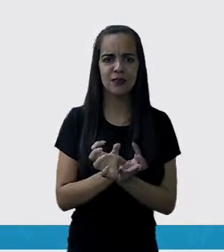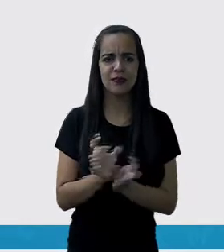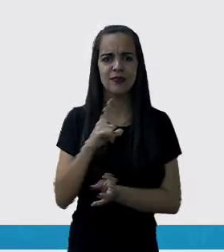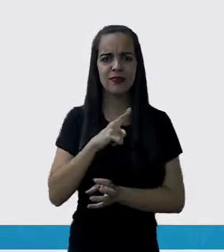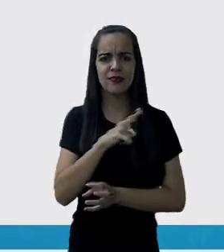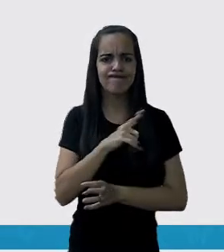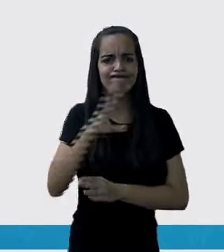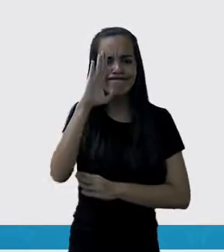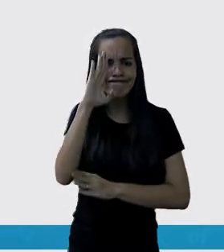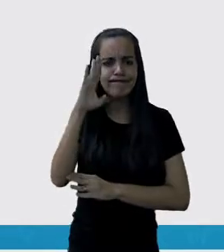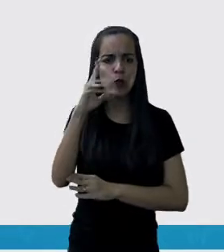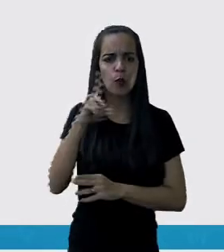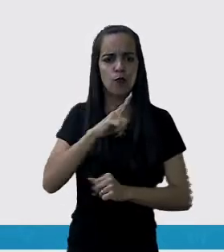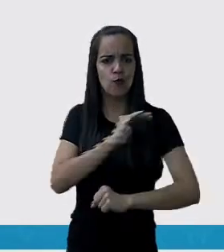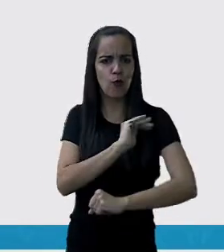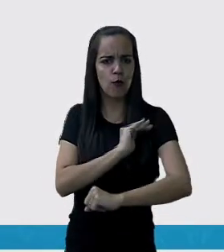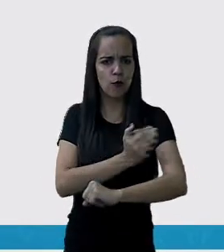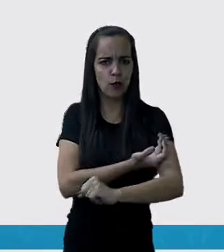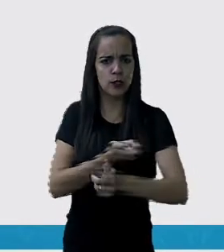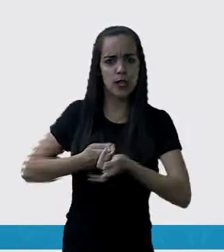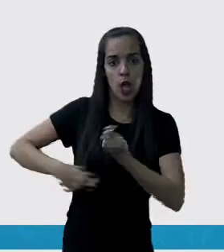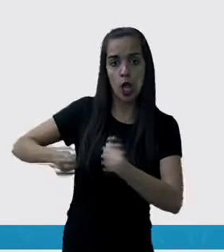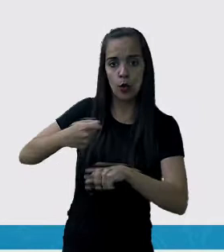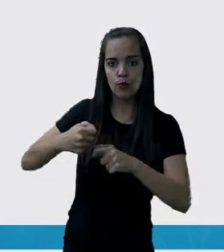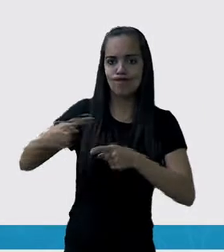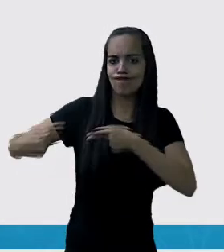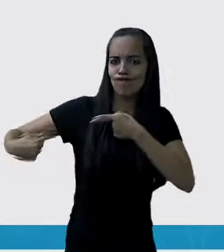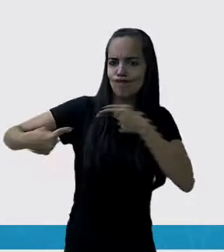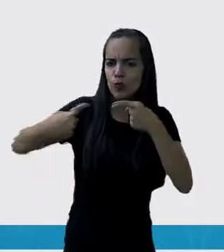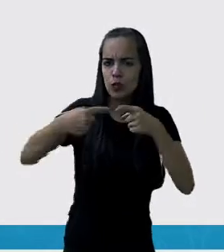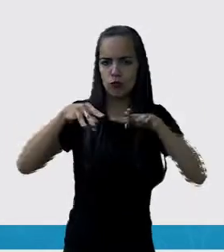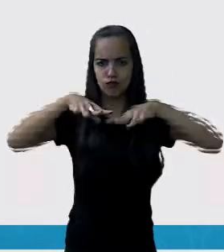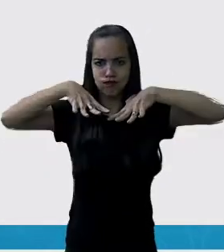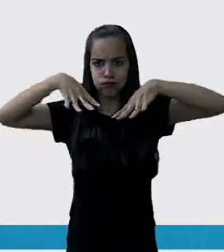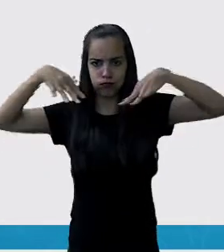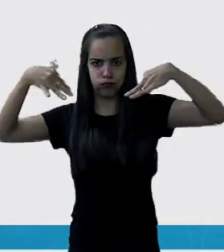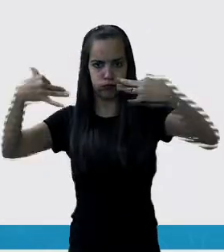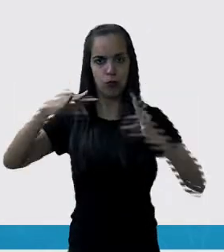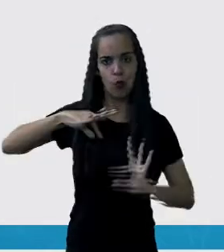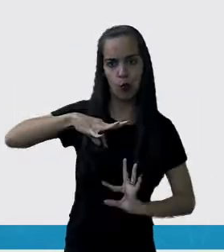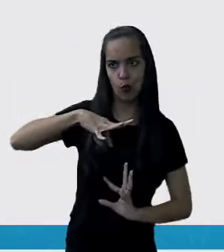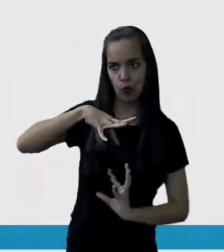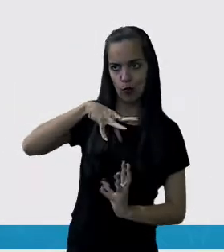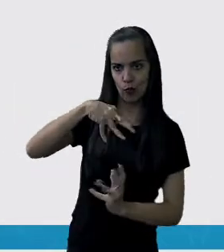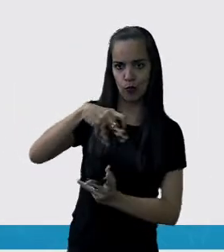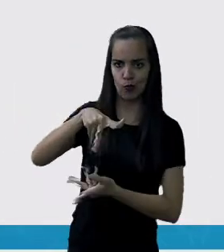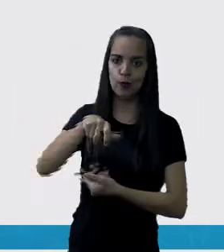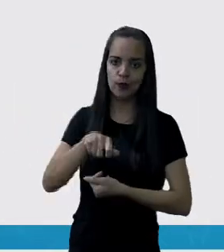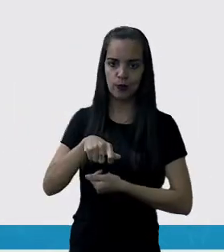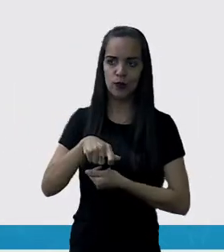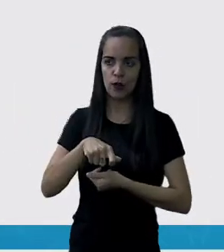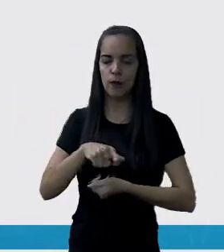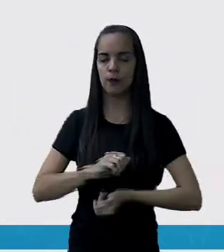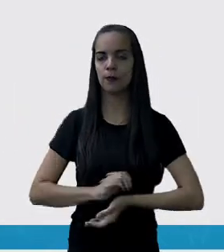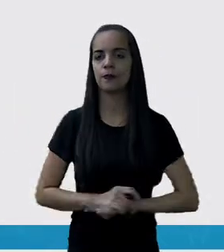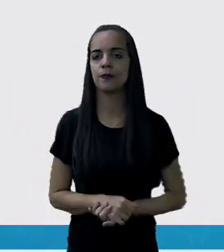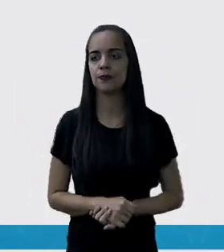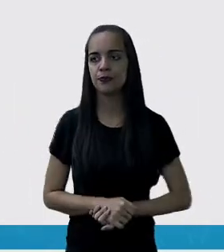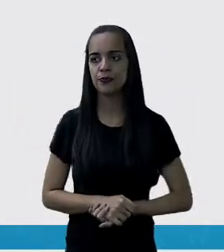poderosa força econômica e política no cenário